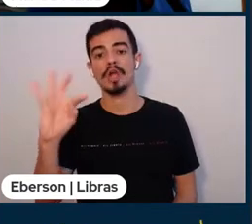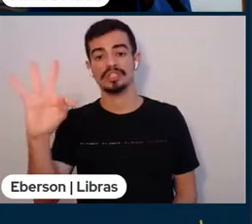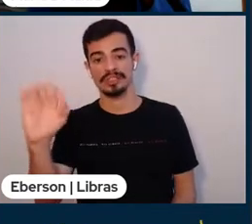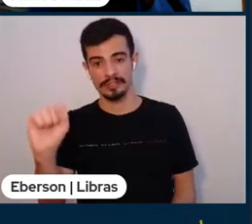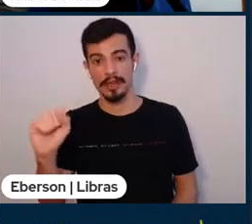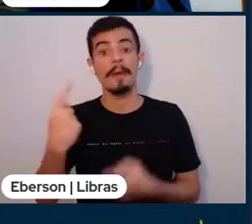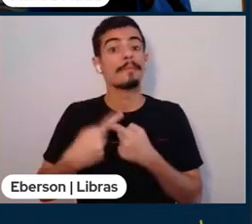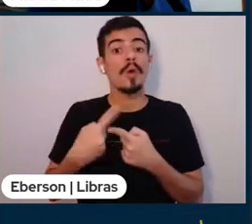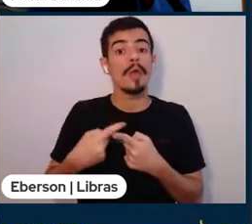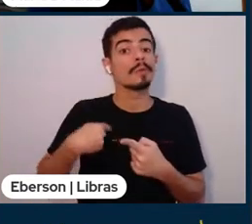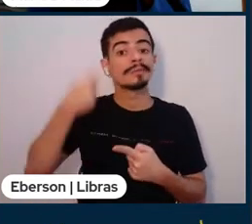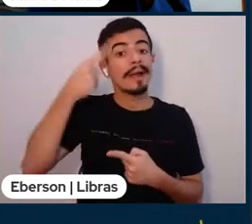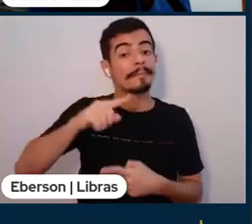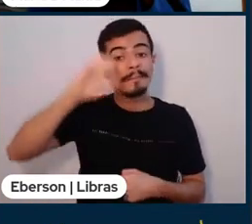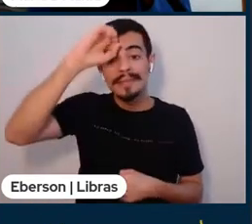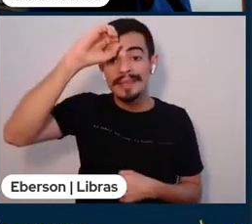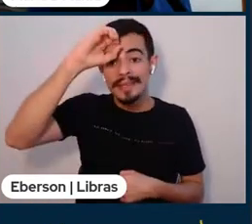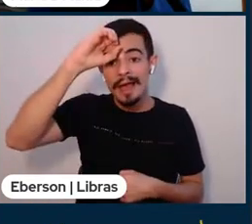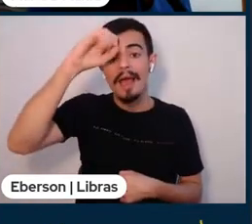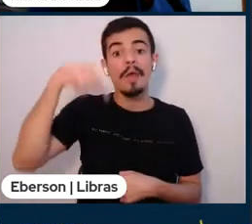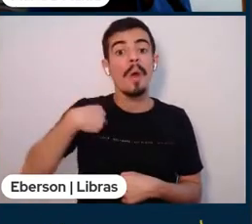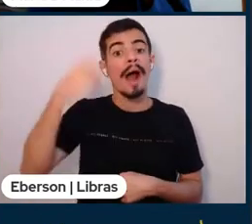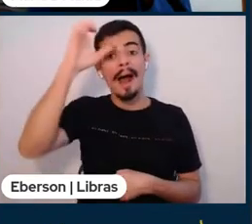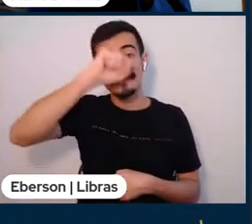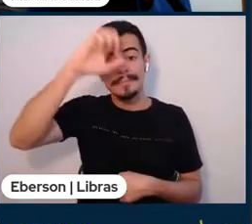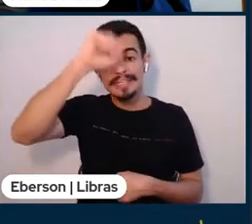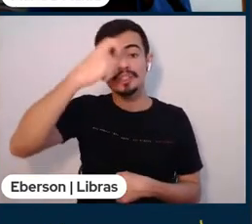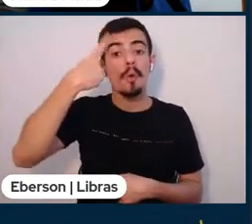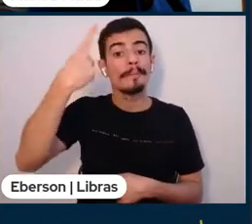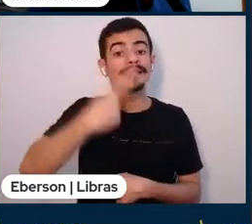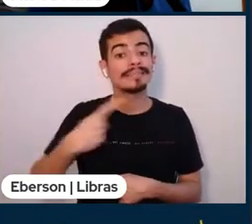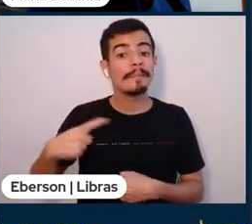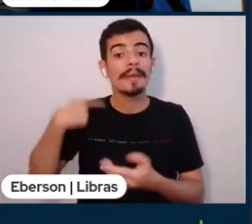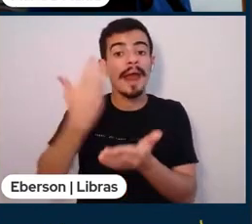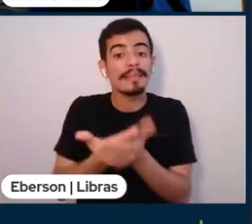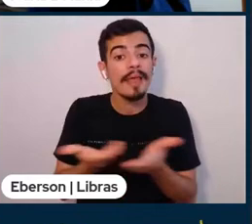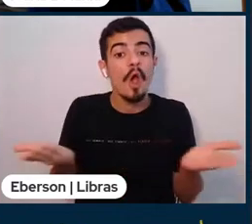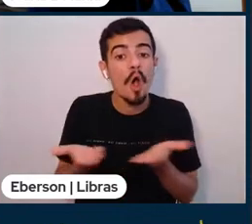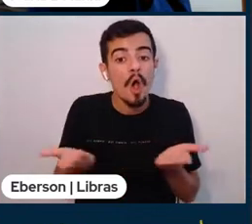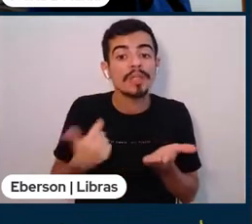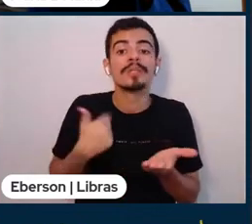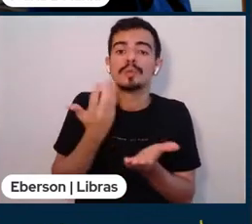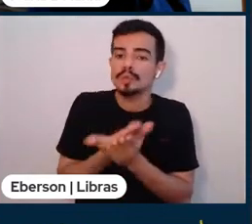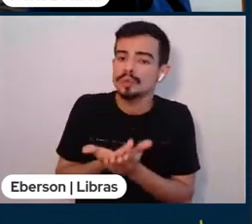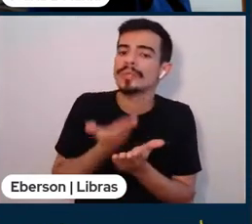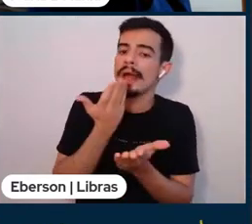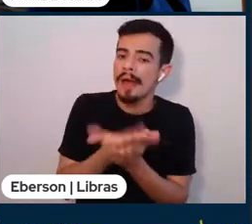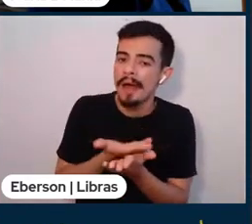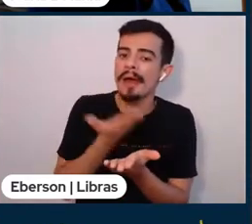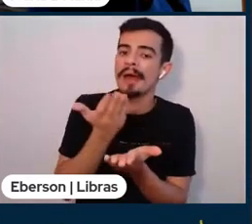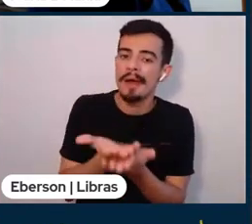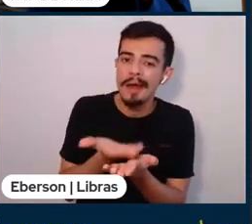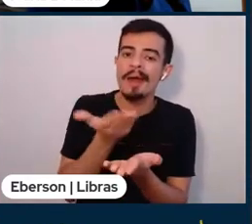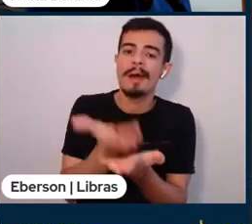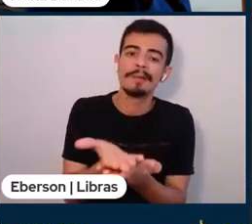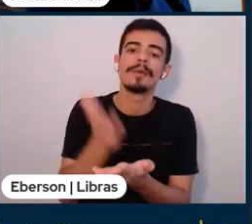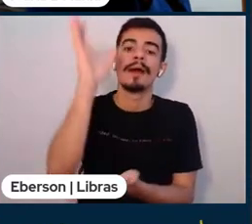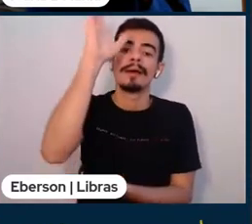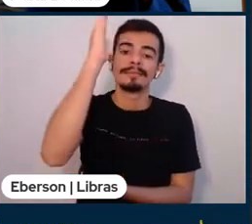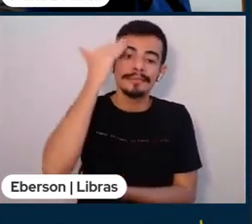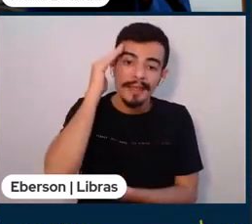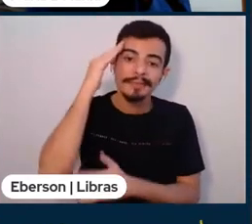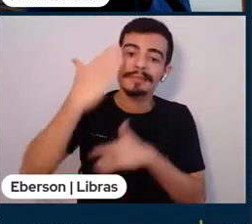aprendi em uma semana coisas que até hoje eu estou estudando e maturando e entendendo para onde